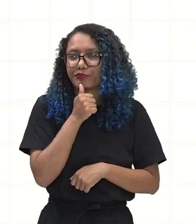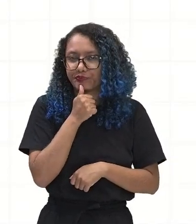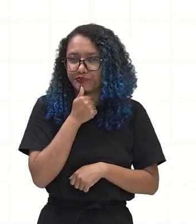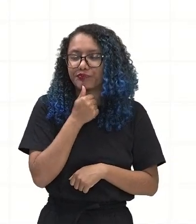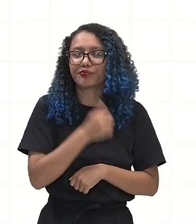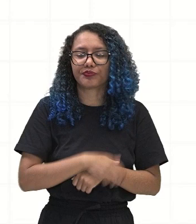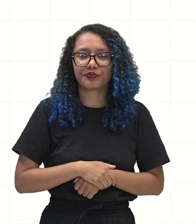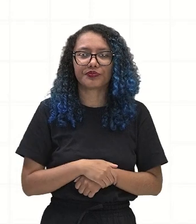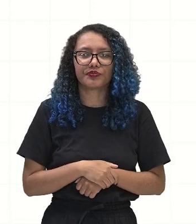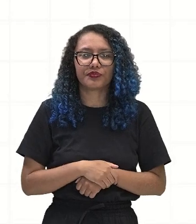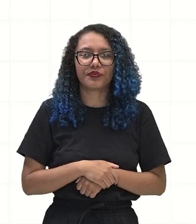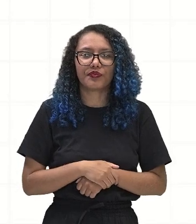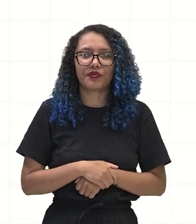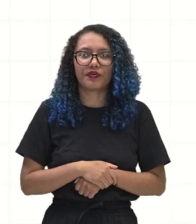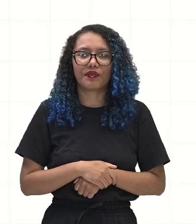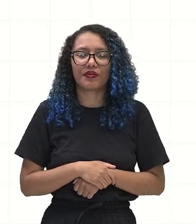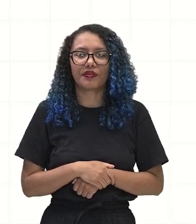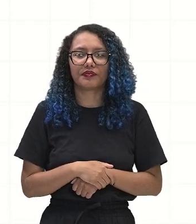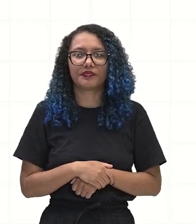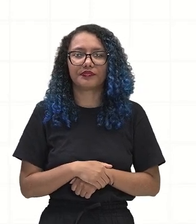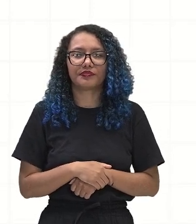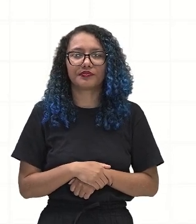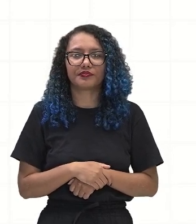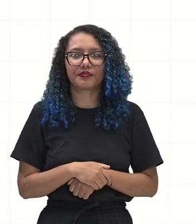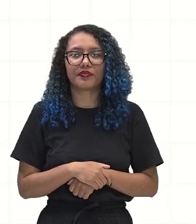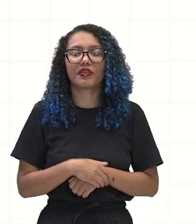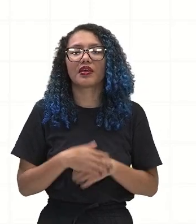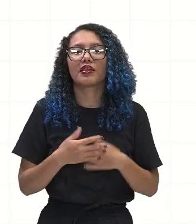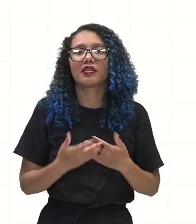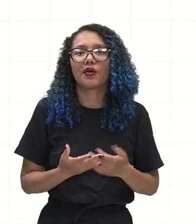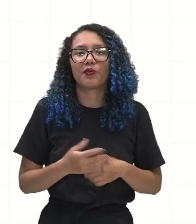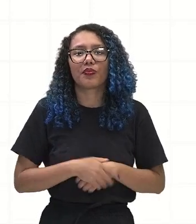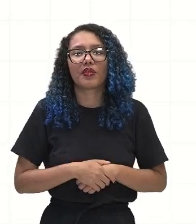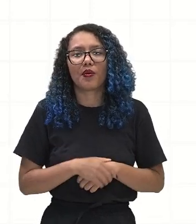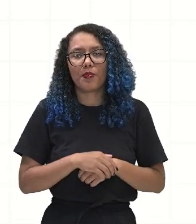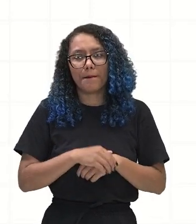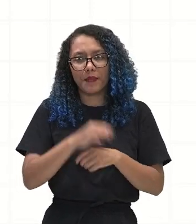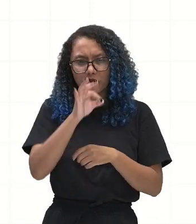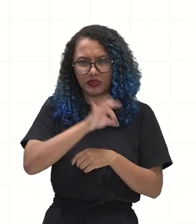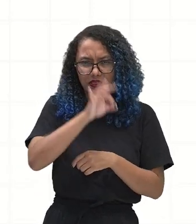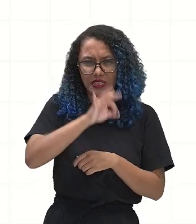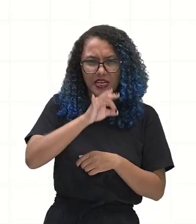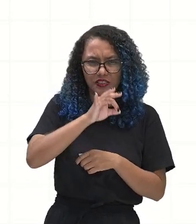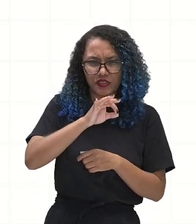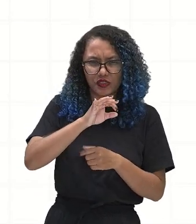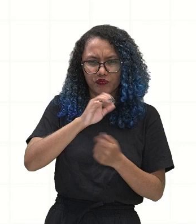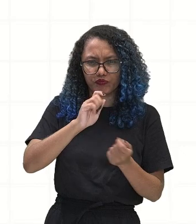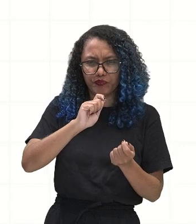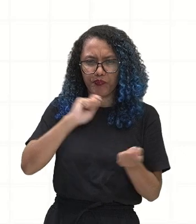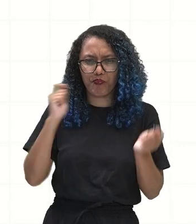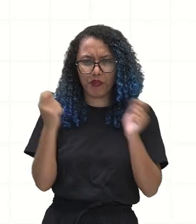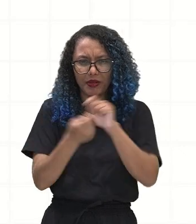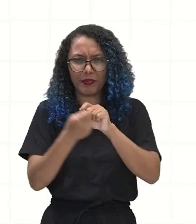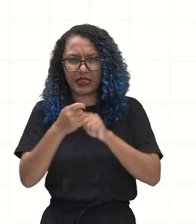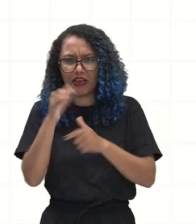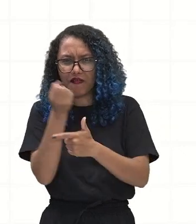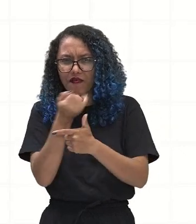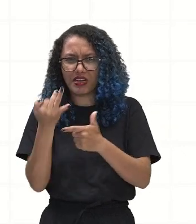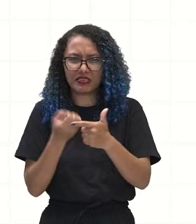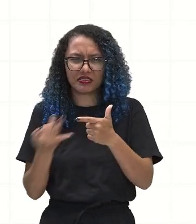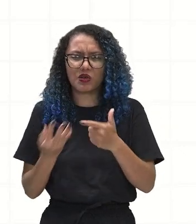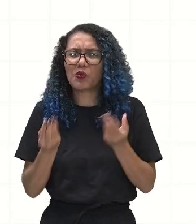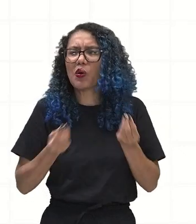Porcentagem, sua representação numérica, como transformar porcentagem em fração? Você sabe? Então, acompanhe aqui,